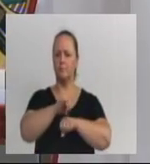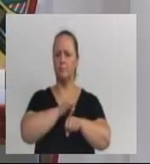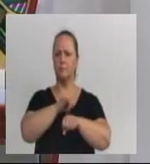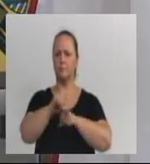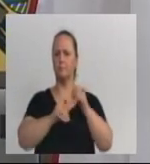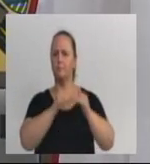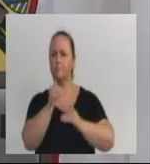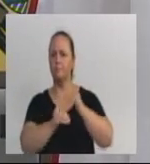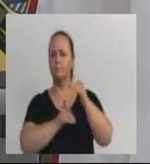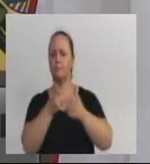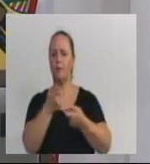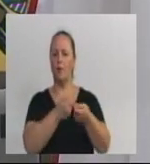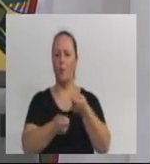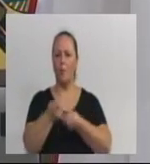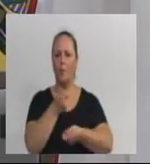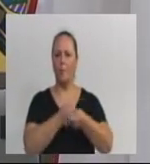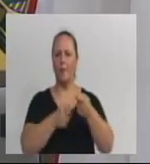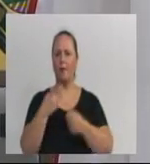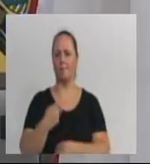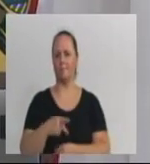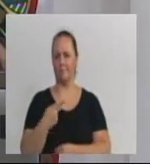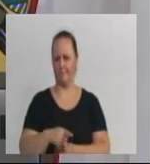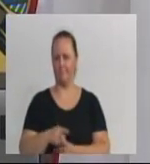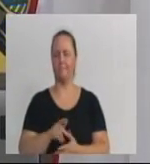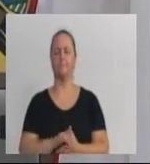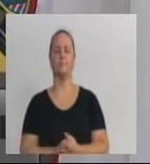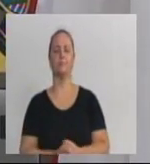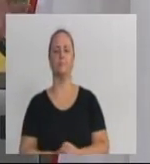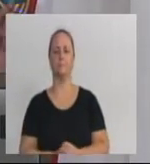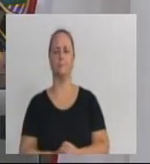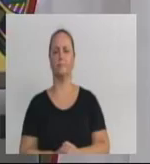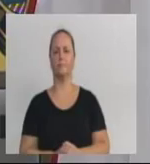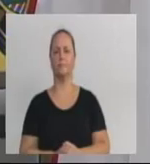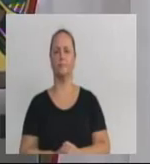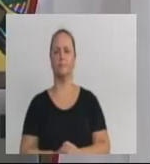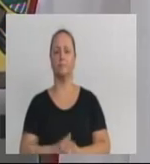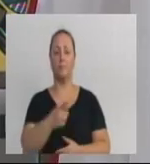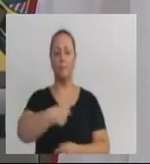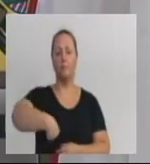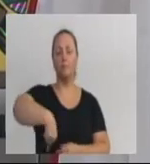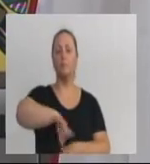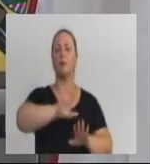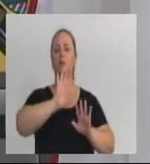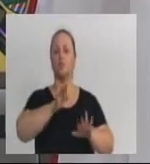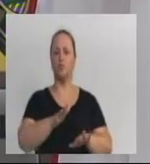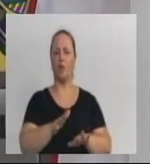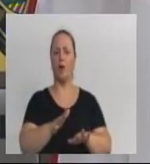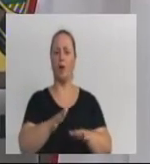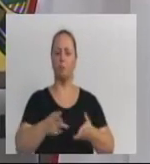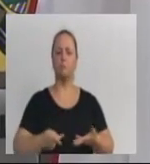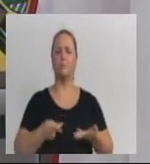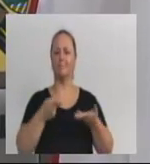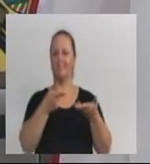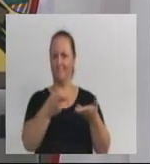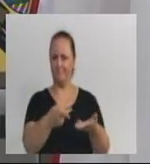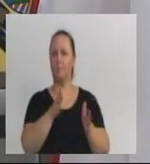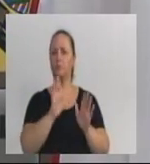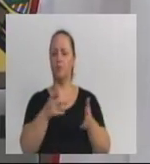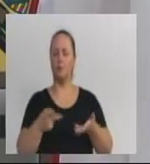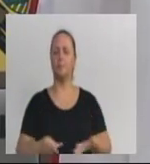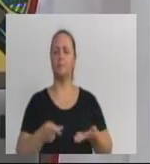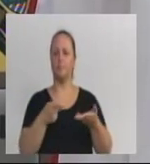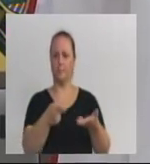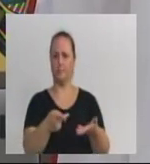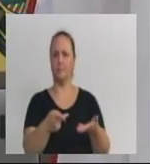econômico municipal do nosso município. Todos nós recebemos convites, né, vereador Mário? E se for possível,